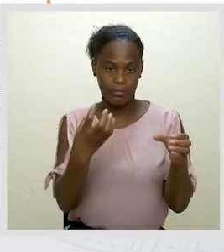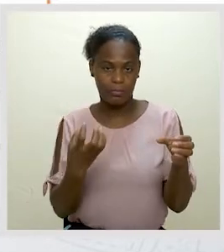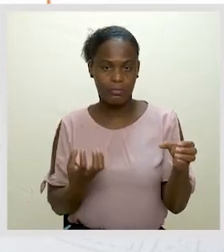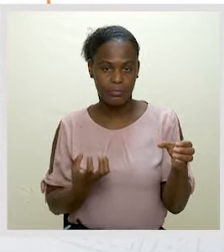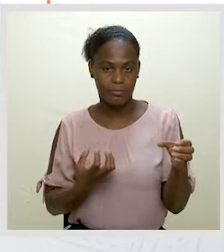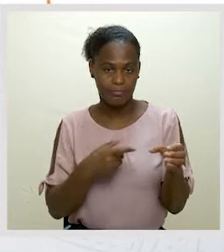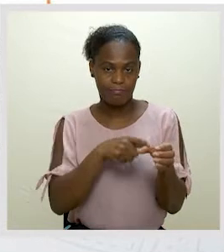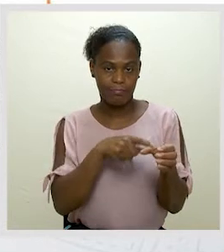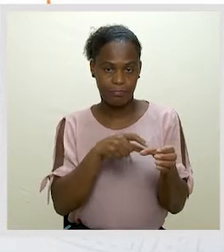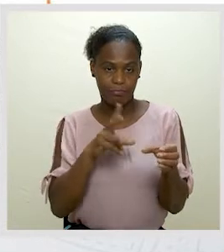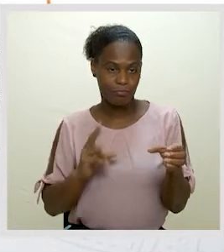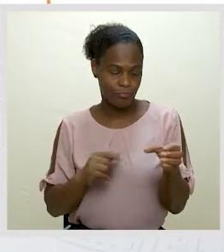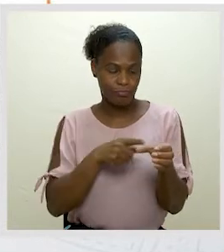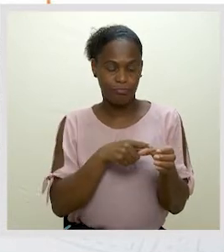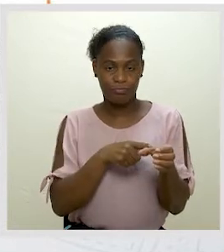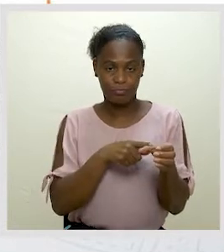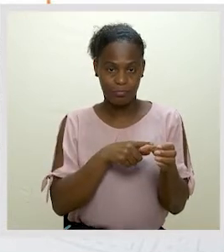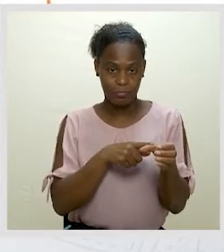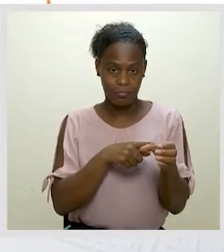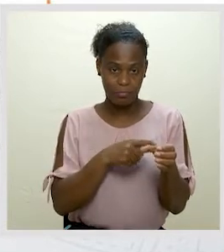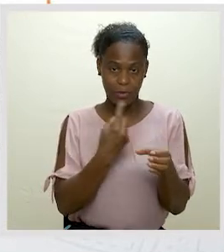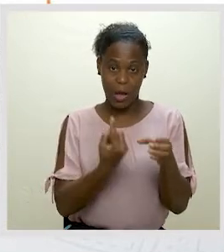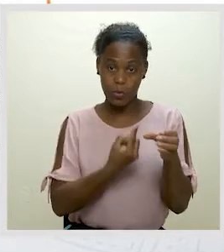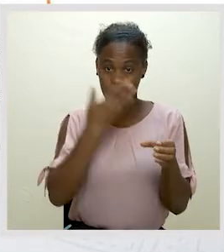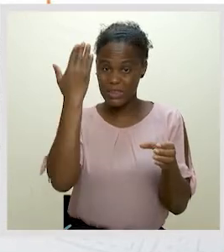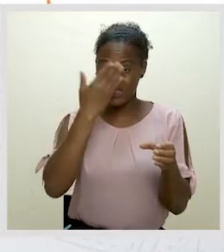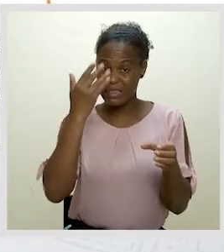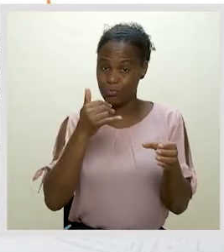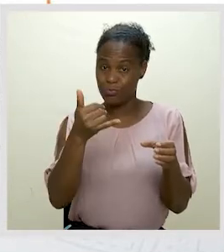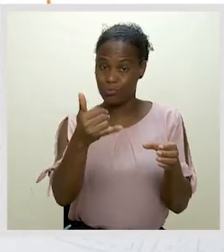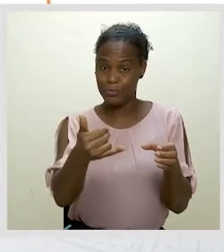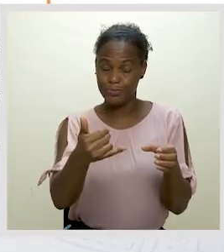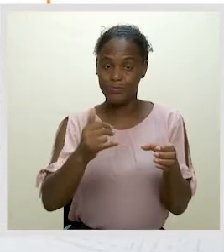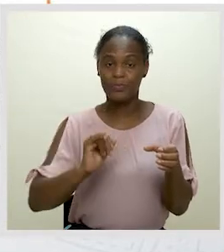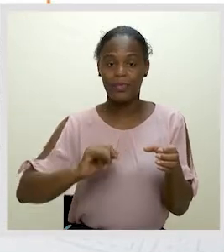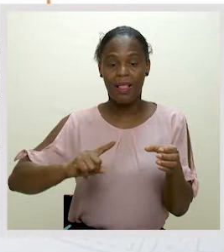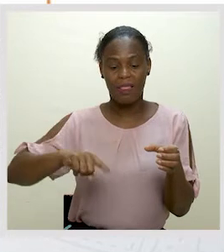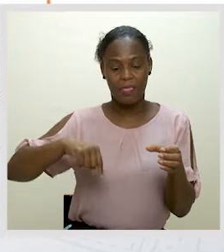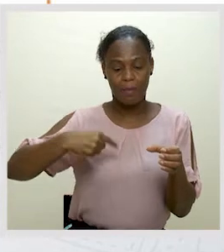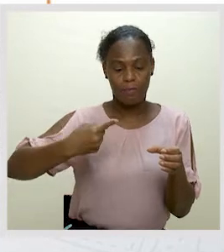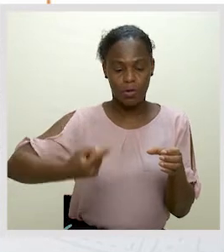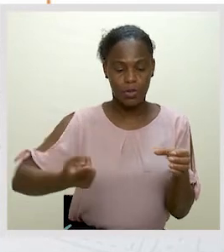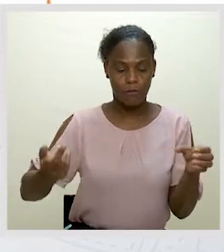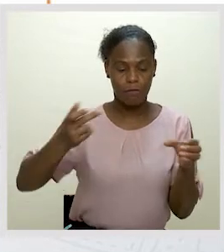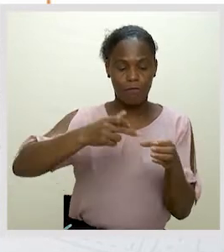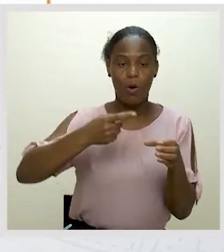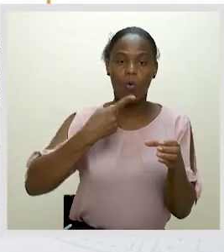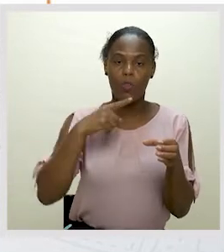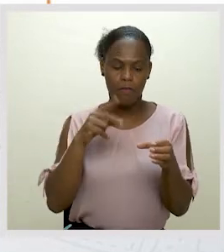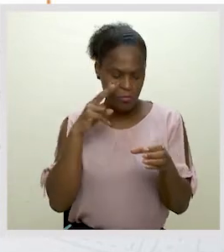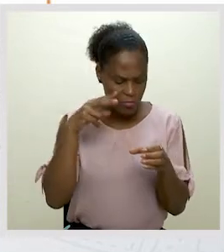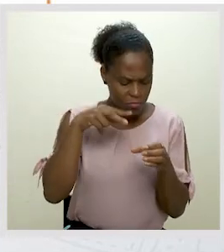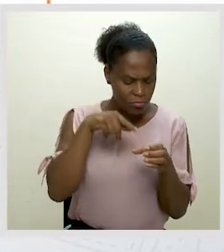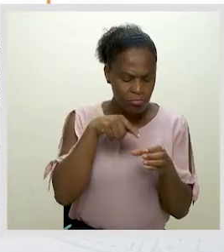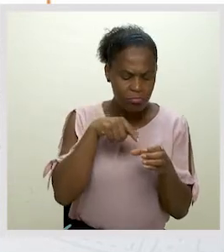boca aberta por alguns dias. E depois voltou